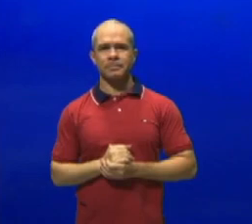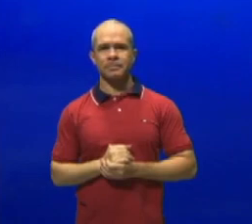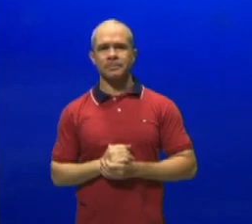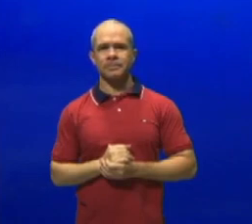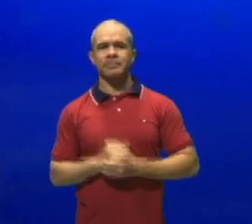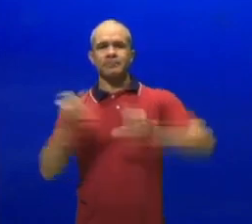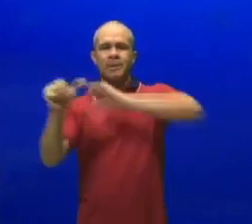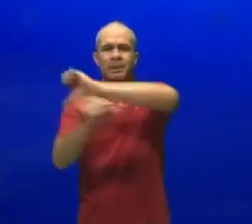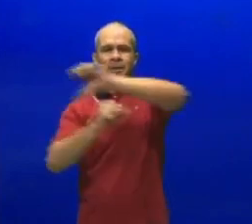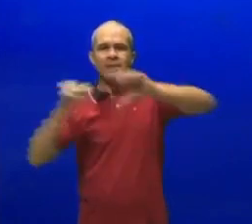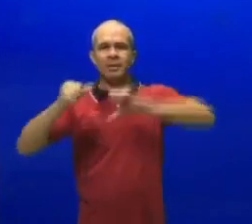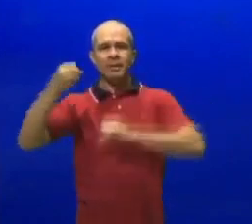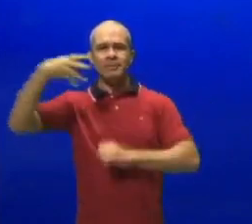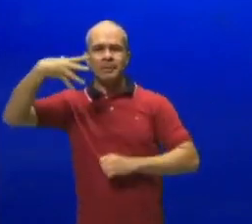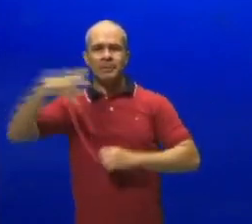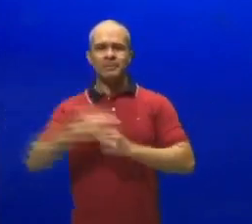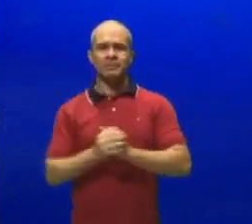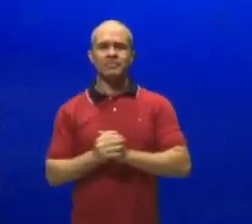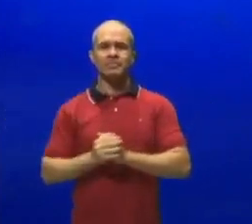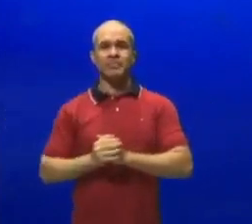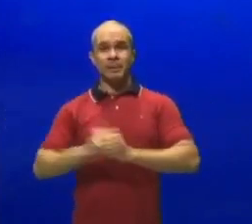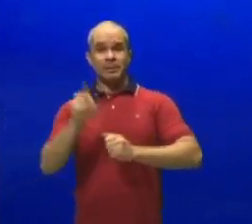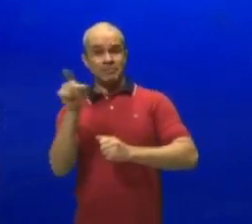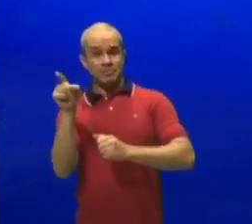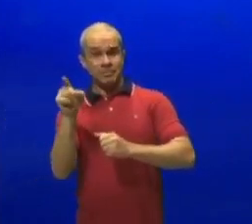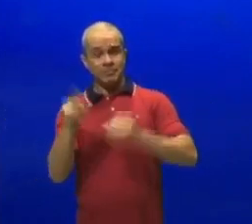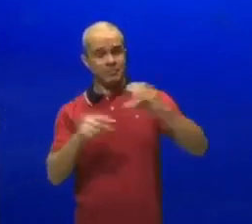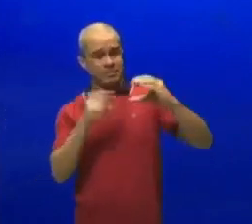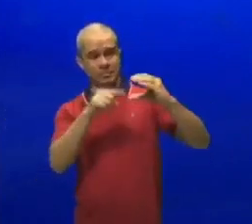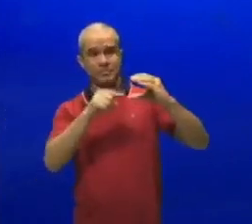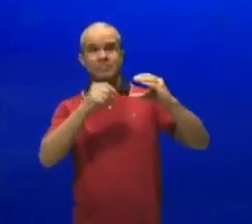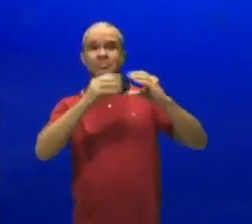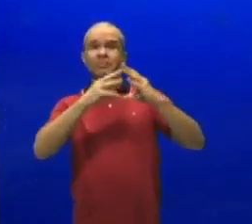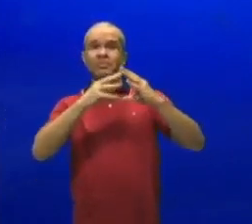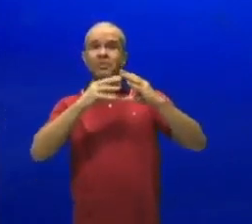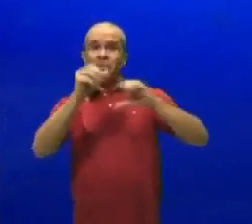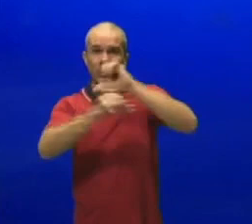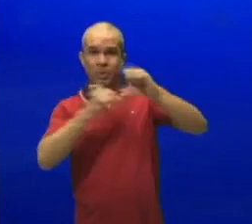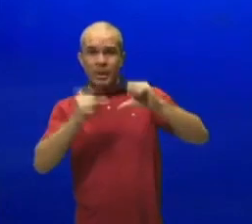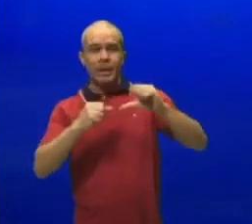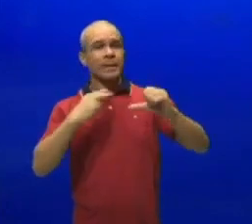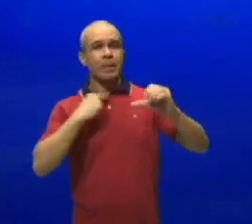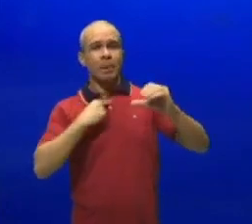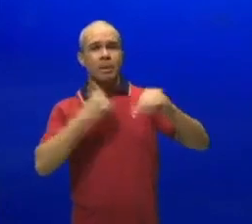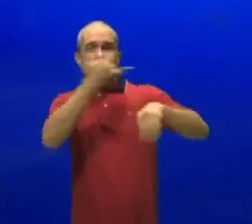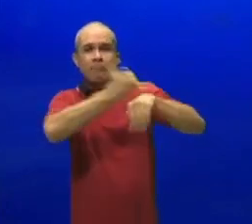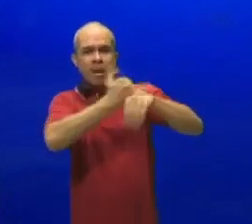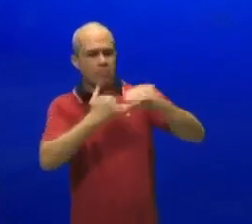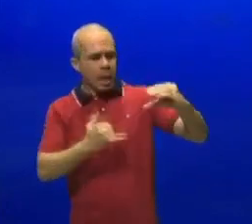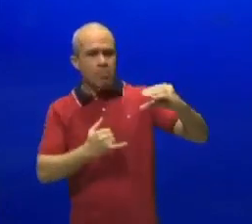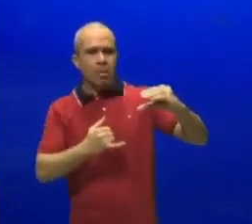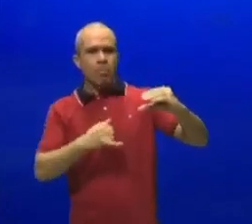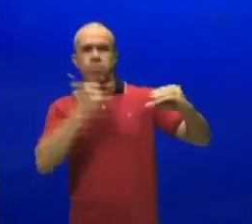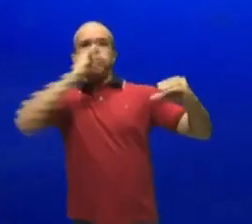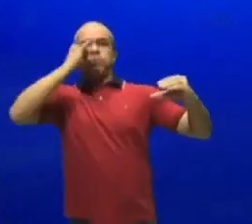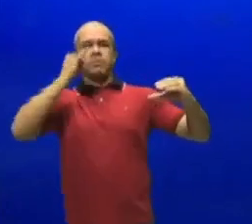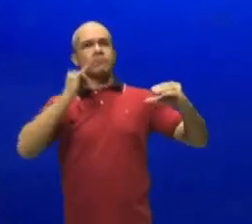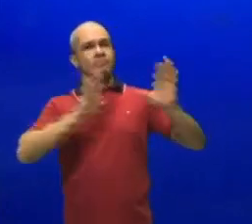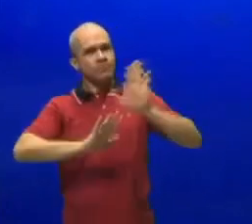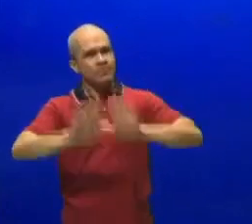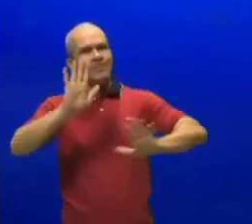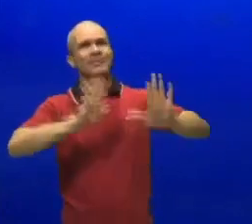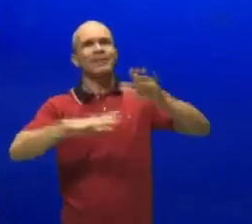para poder trocar. E quando você tirar essa lâmpada, tem que ter um cuidado. Essa parte metálica você não pode tocar, senão você vai pegar choque.